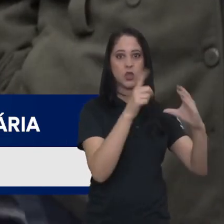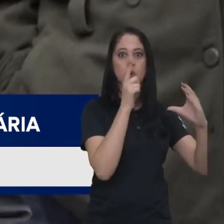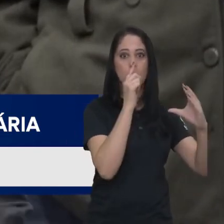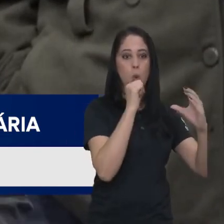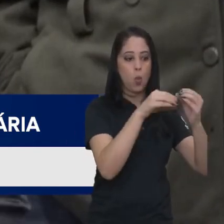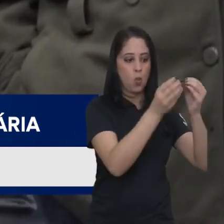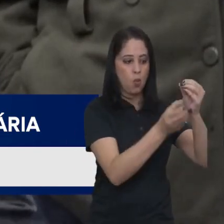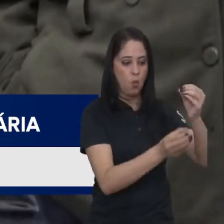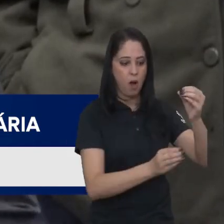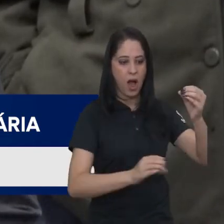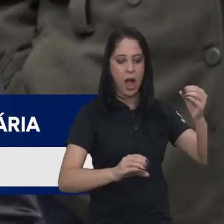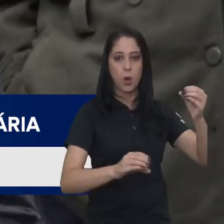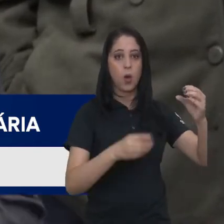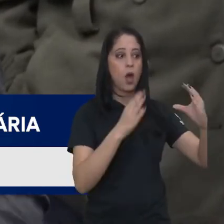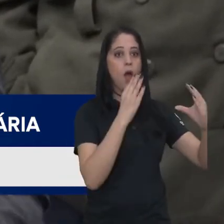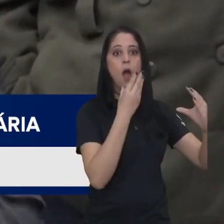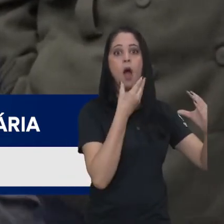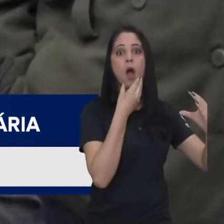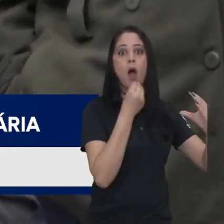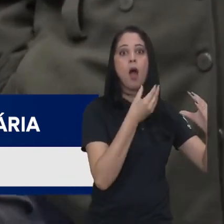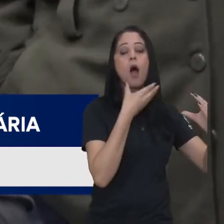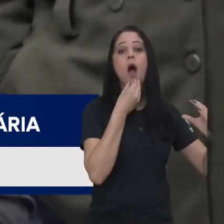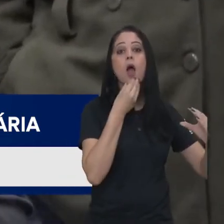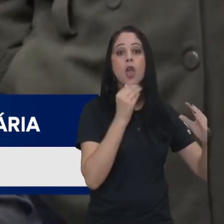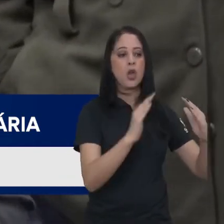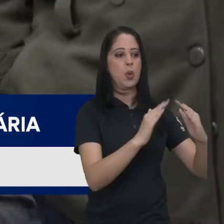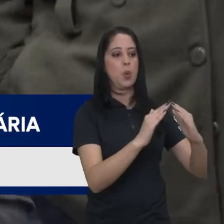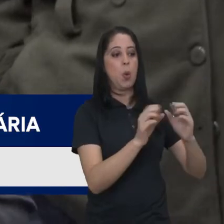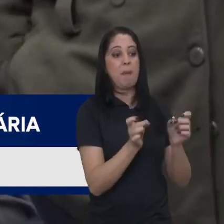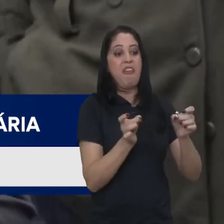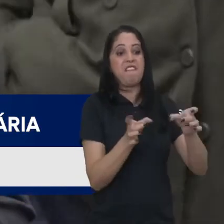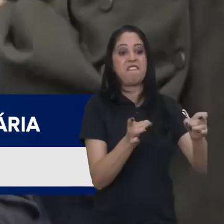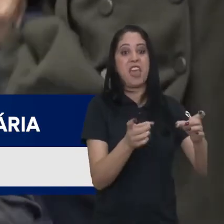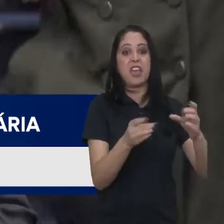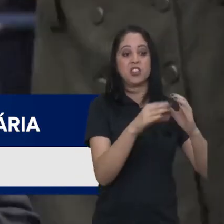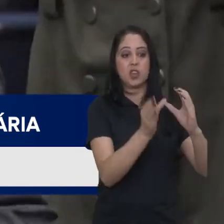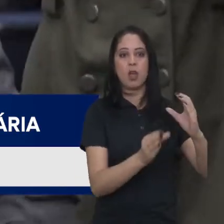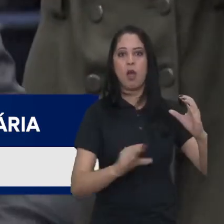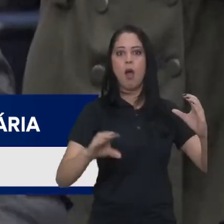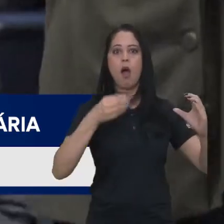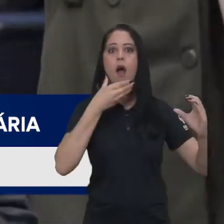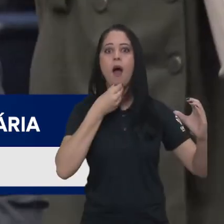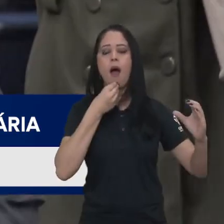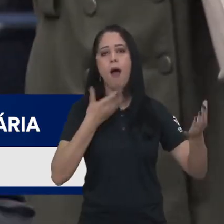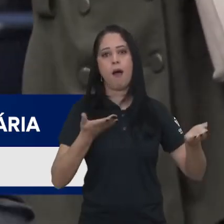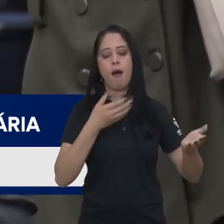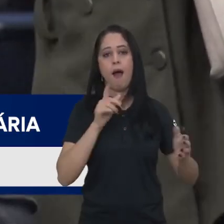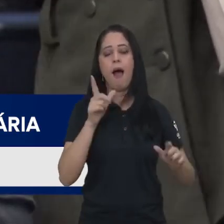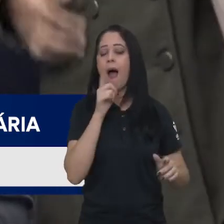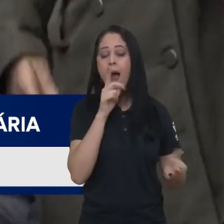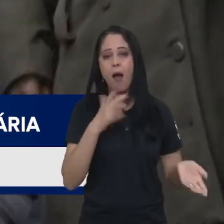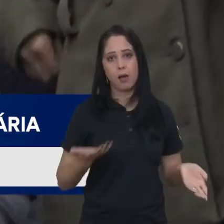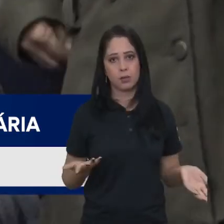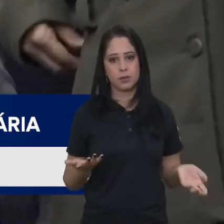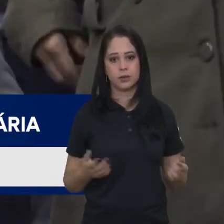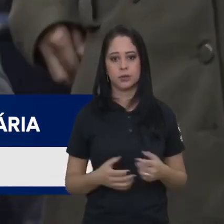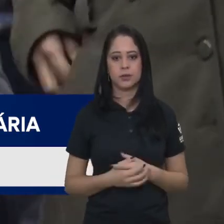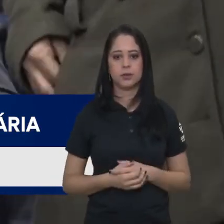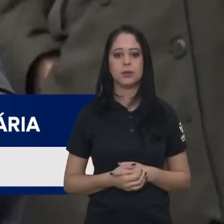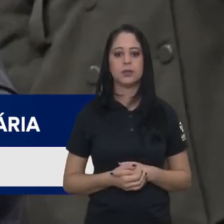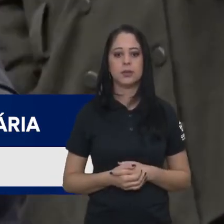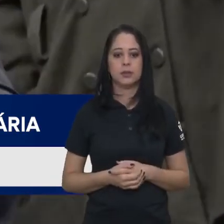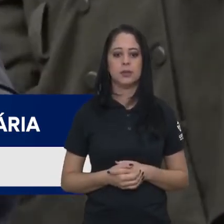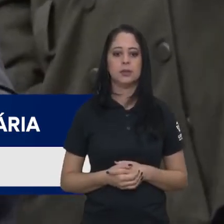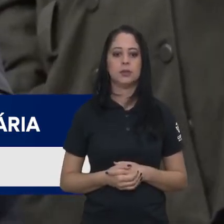Pública resolveu esse problema, mas tem vários problemas, saneamento básico e tantos outros. Então,